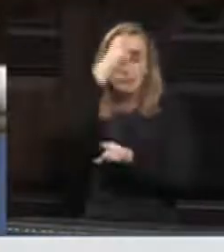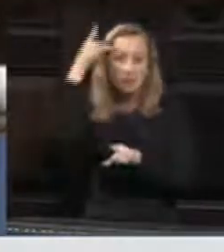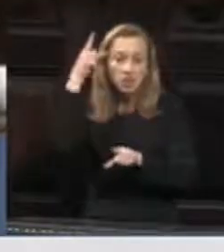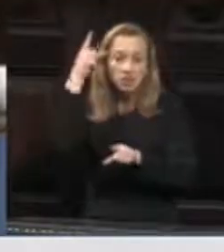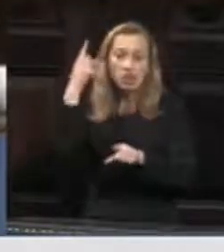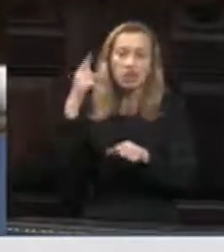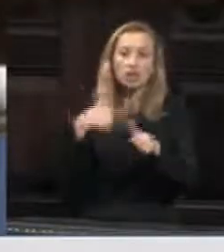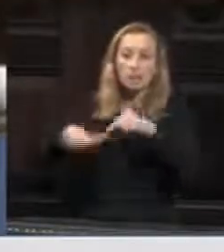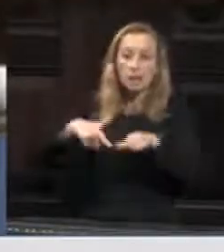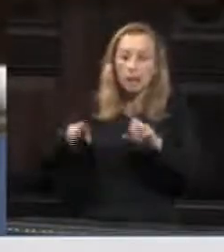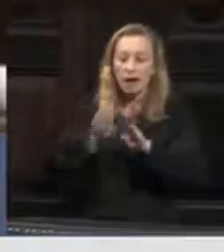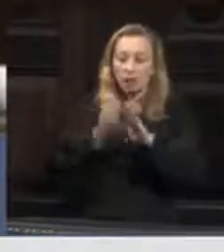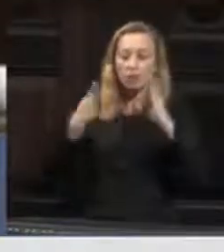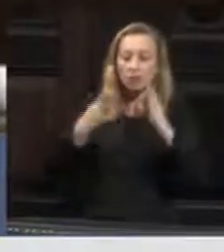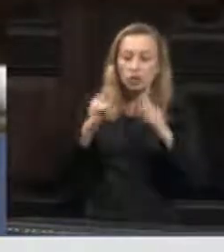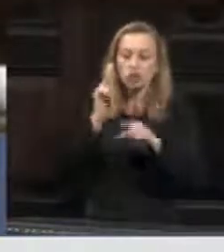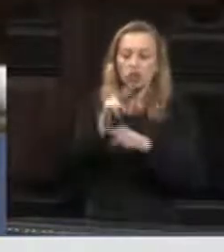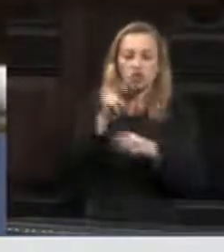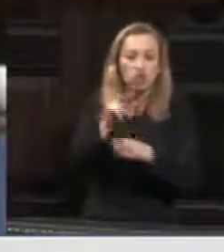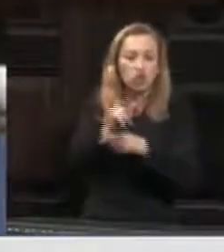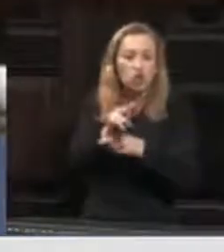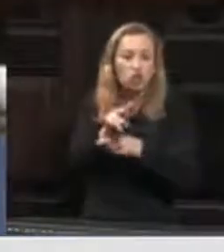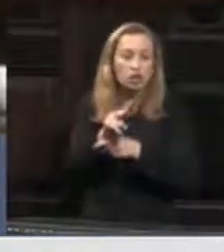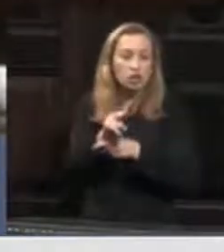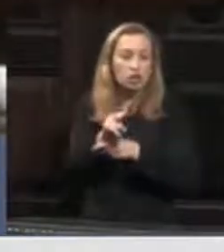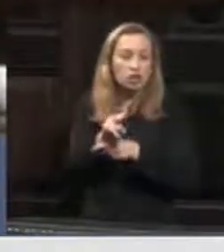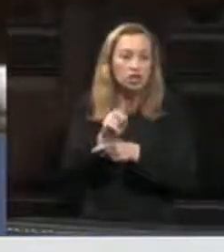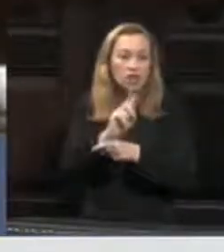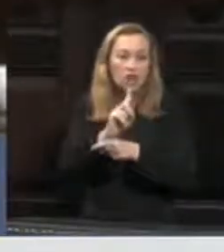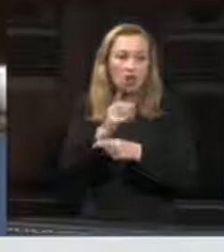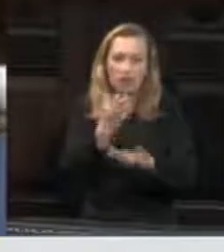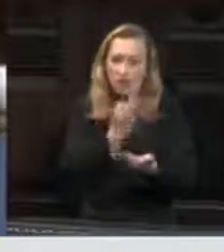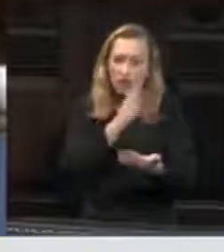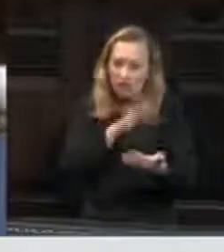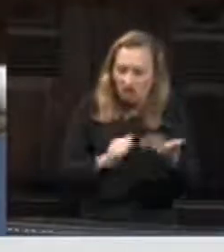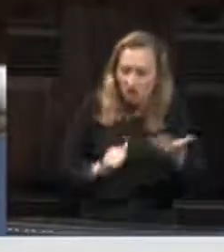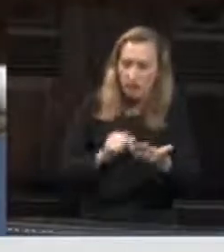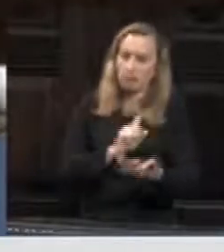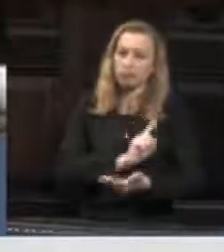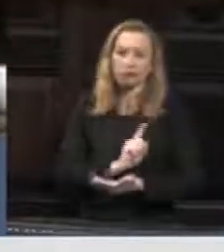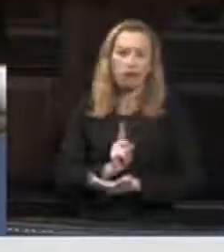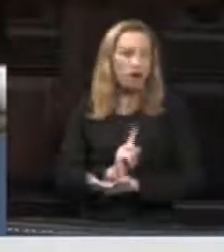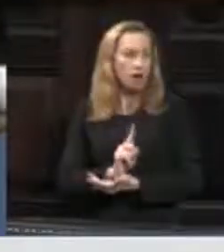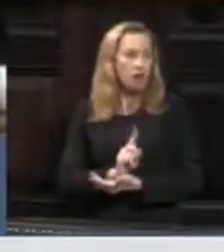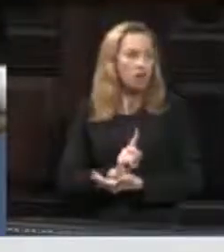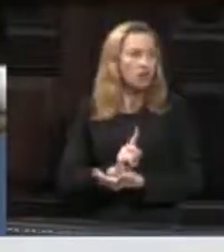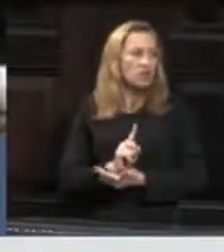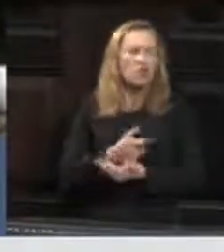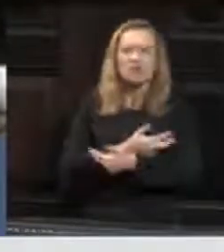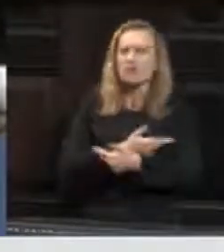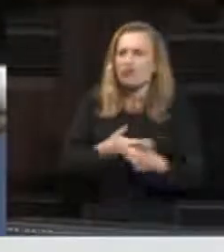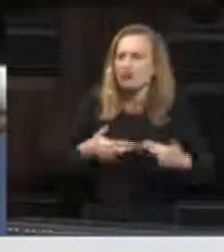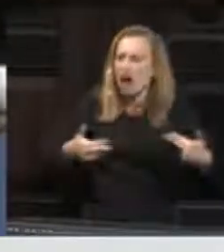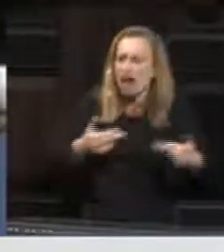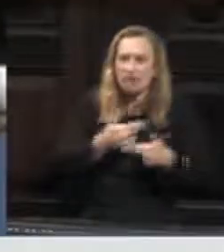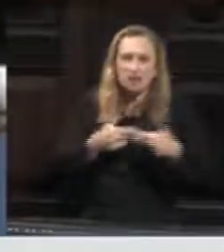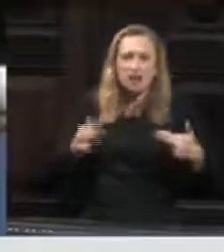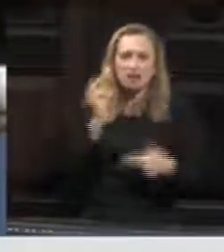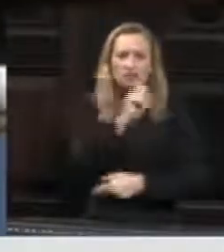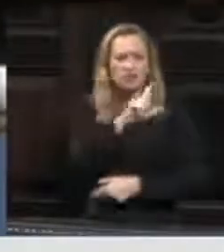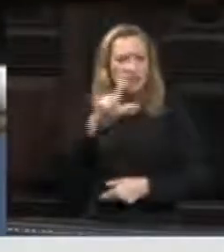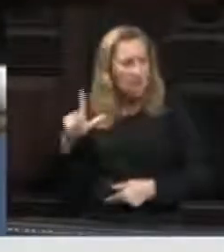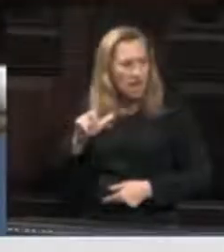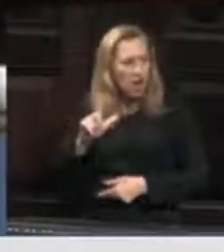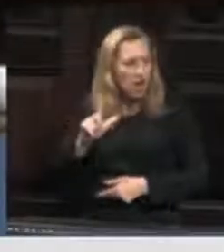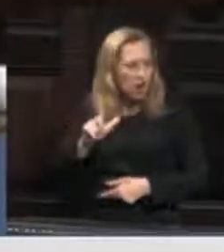rio desse buraco acreditar de bilhões e bilhões e bilhões tendo dado muitos bilhões de incentivo fiscal